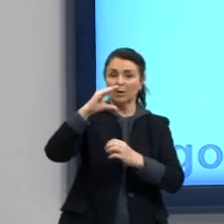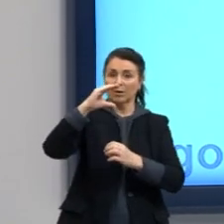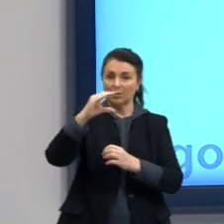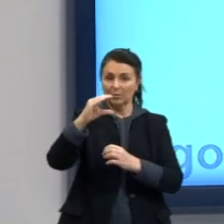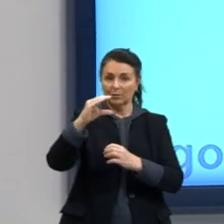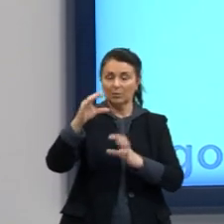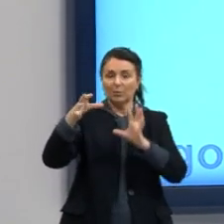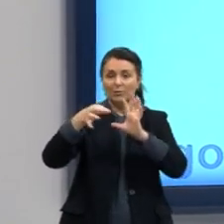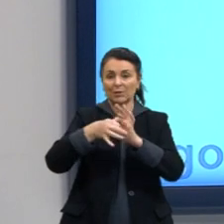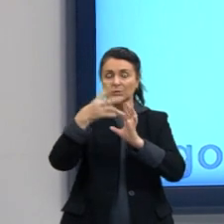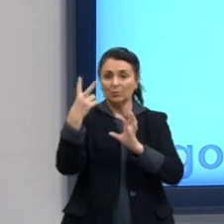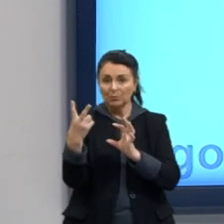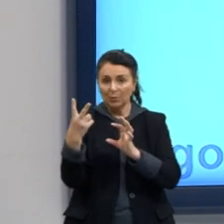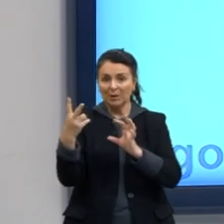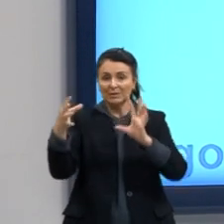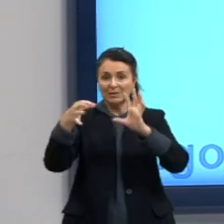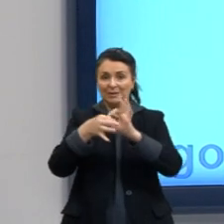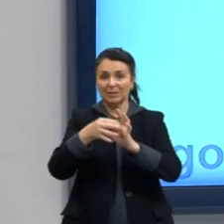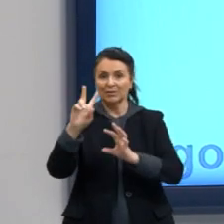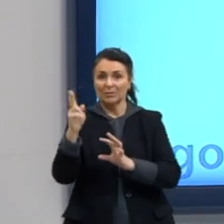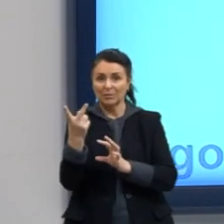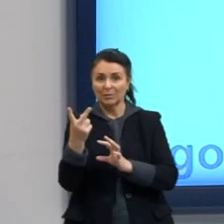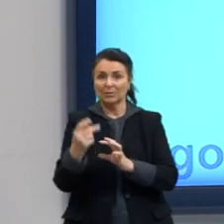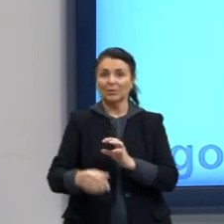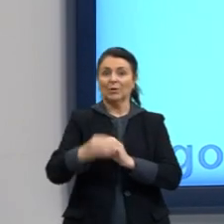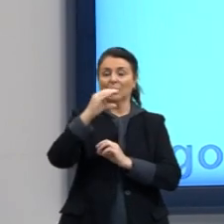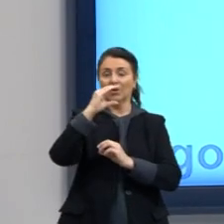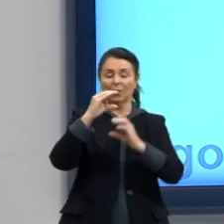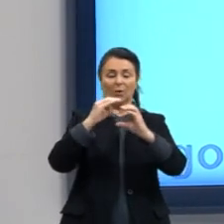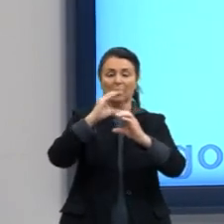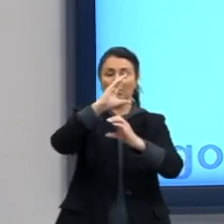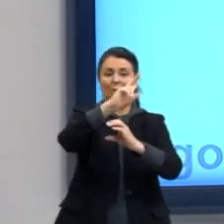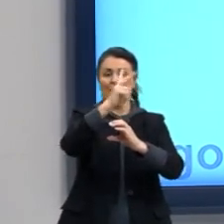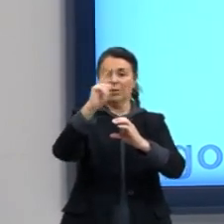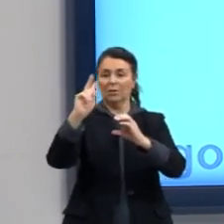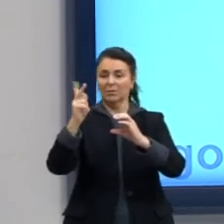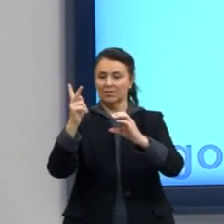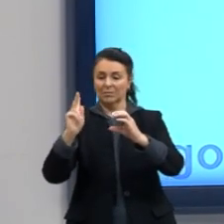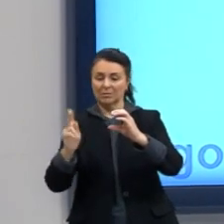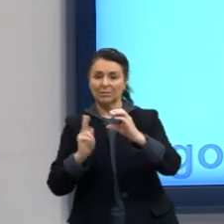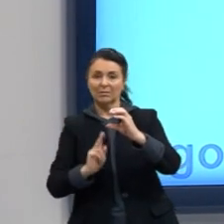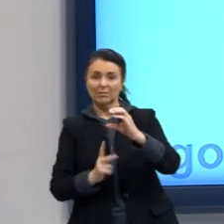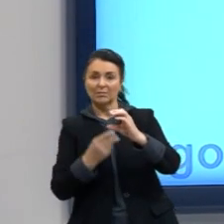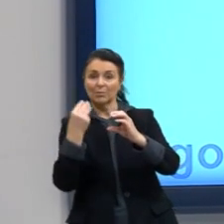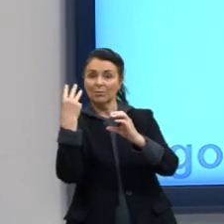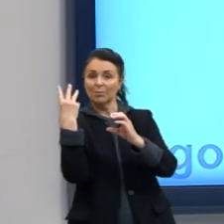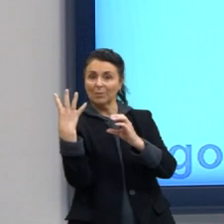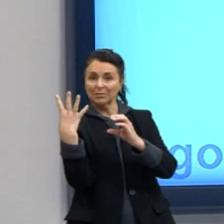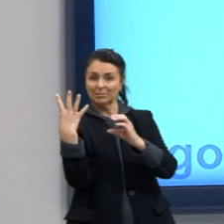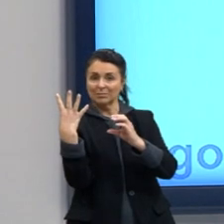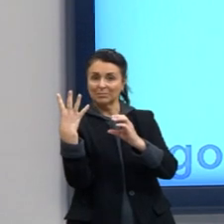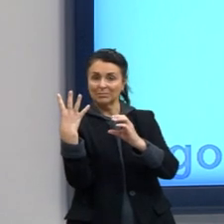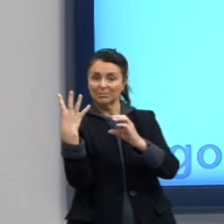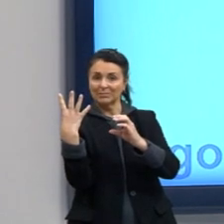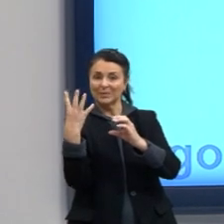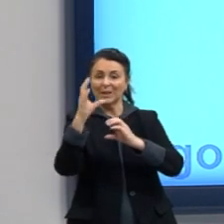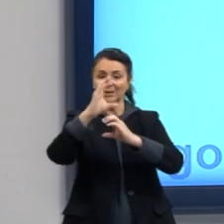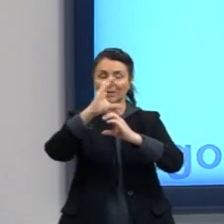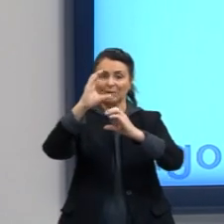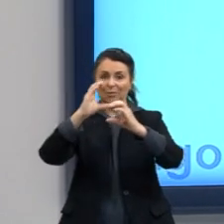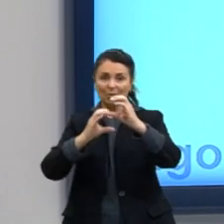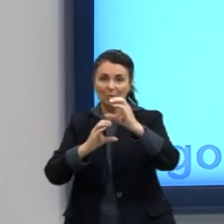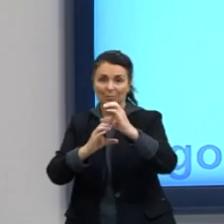formando as duas ligações de hidrogênio e vou ter um de hidrogênio carbono e hidrogênio carbono tendo as quatro ligações e as